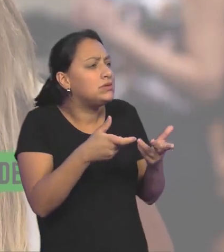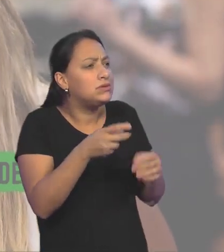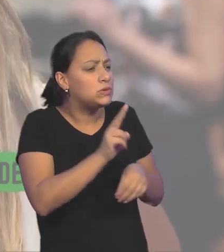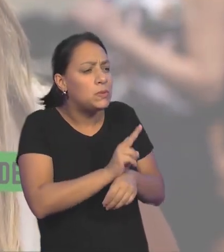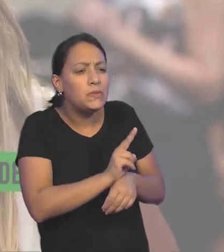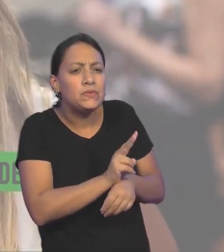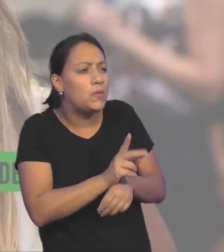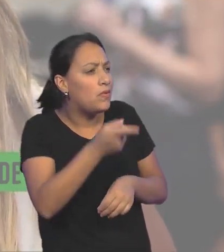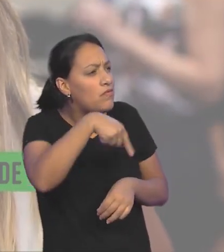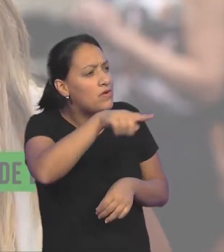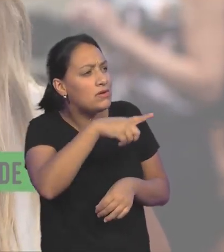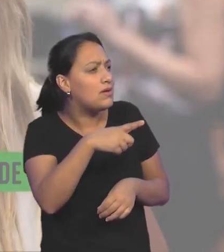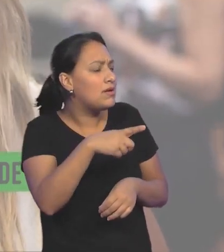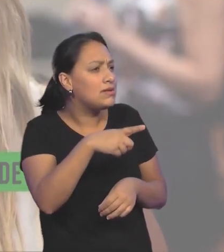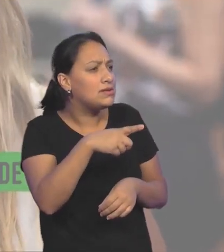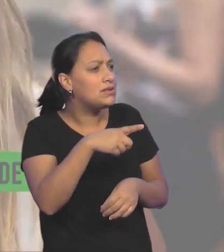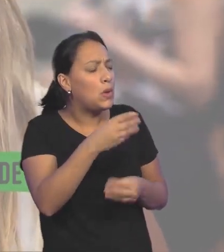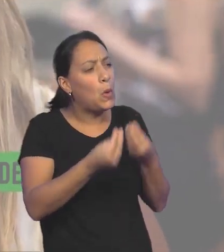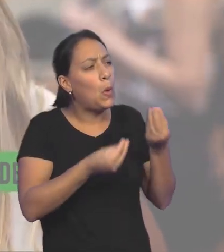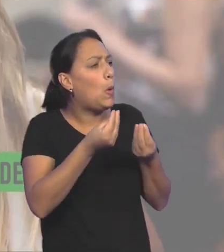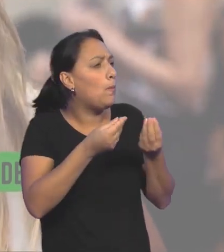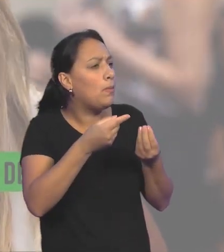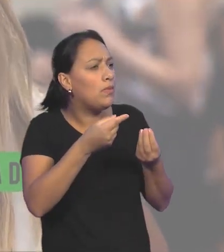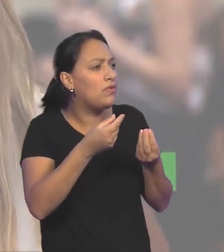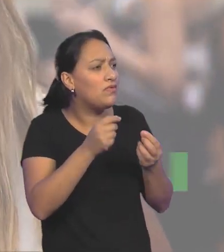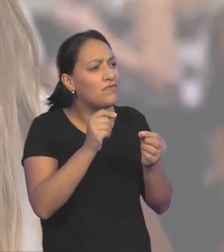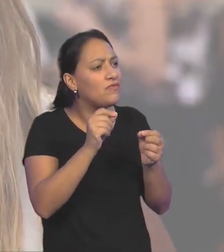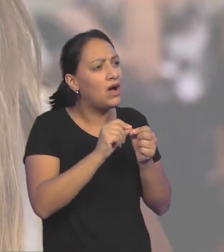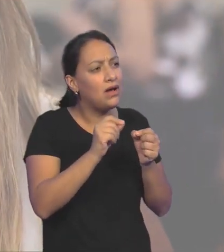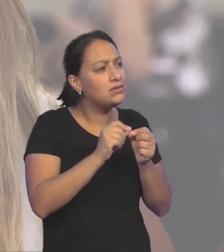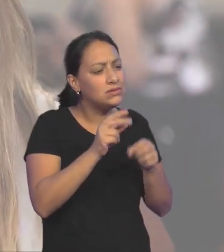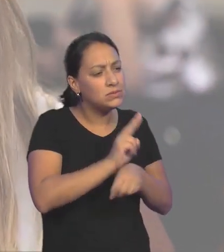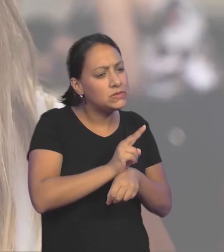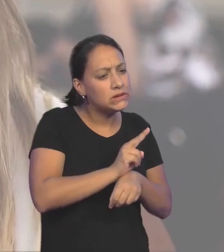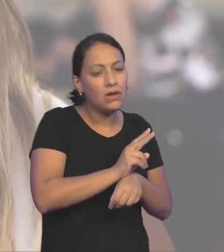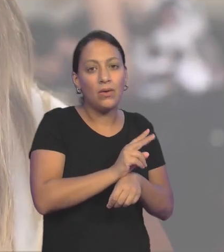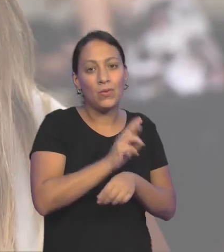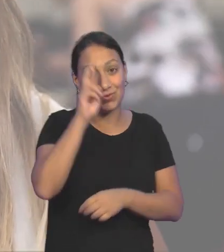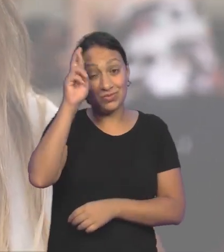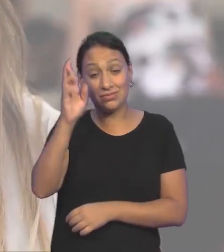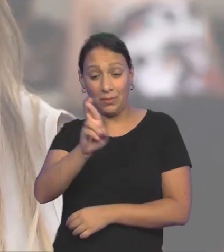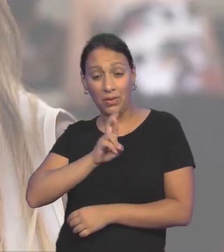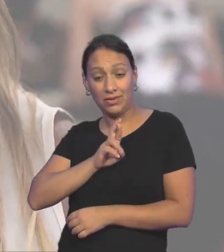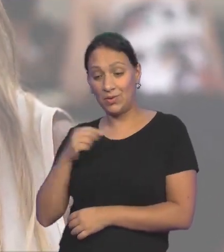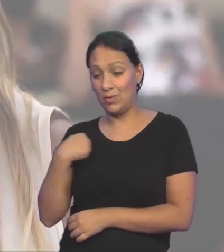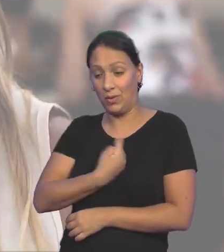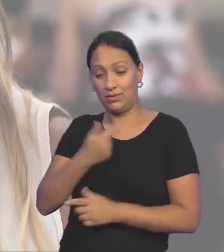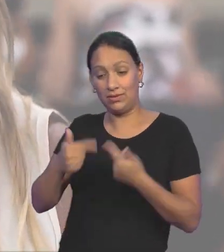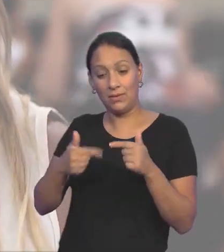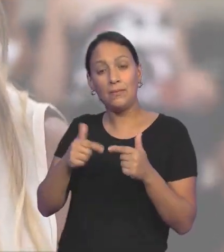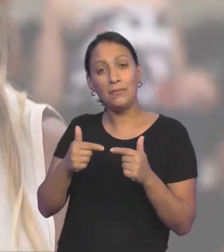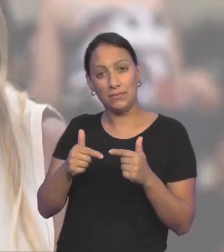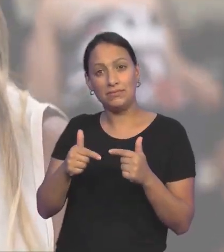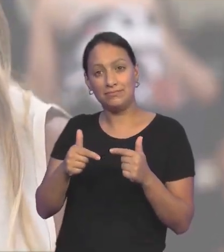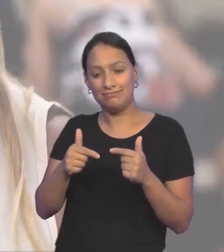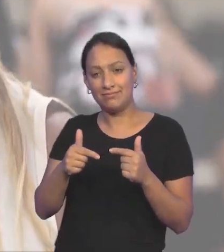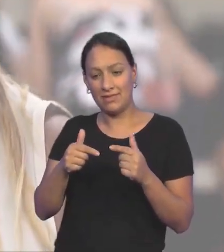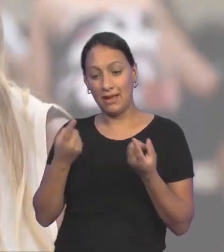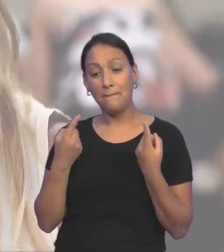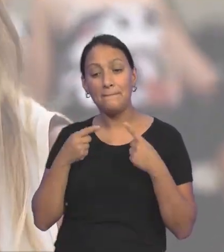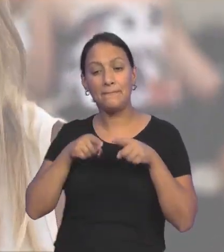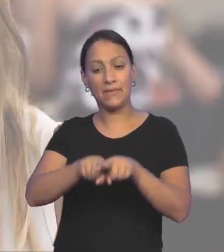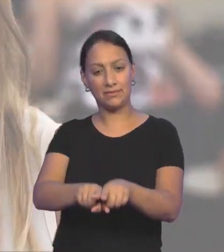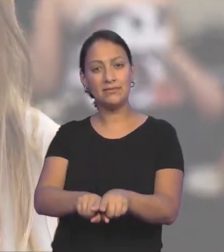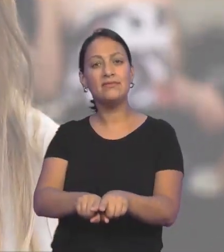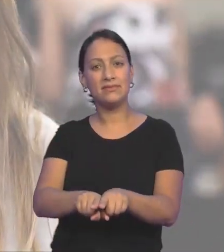as supervisoras de vocês, né? Como é que funciona o serviço de supervisão? E o diretor disse: nós trabalhamos